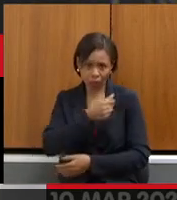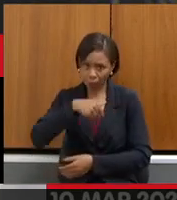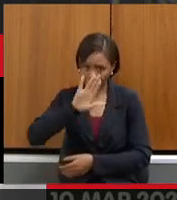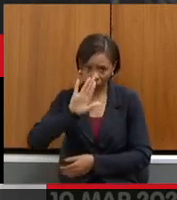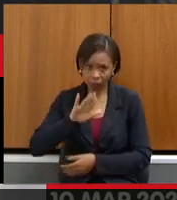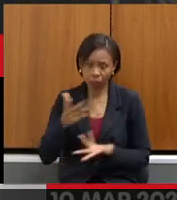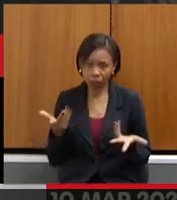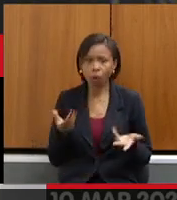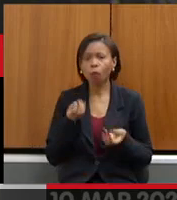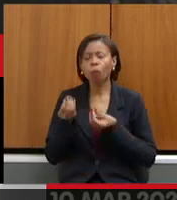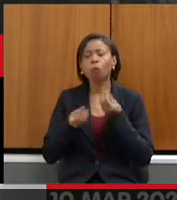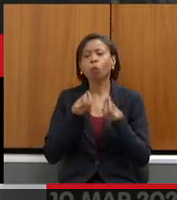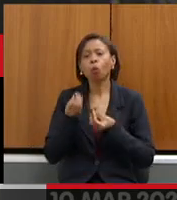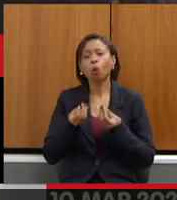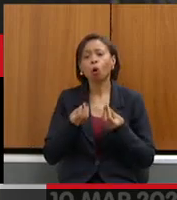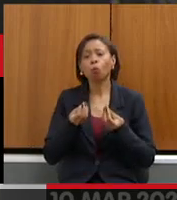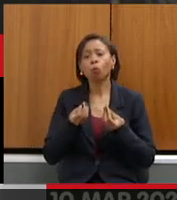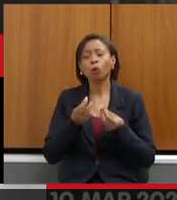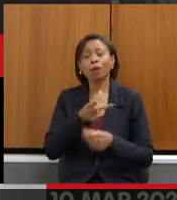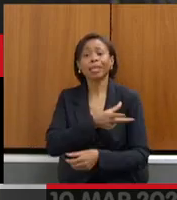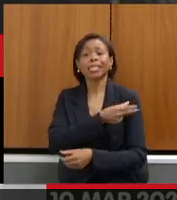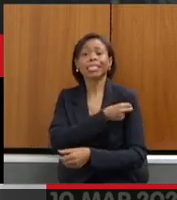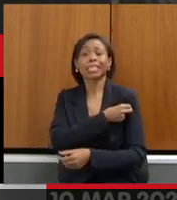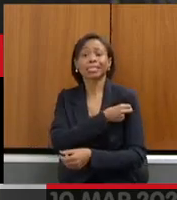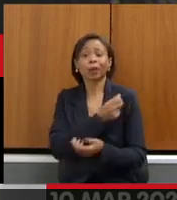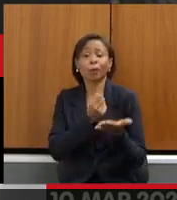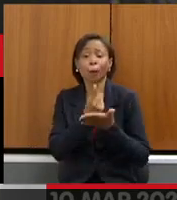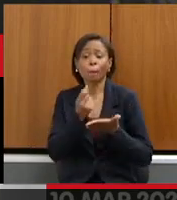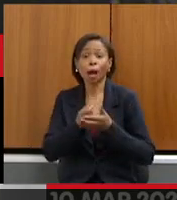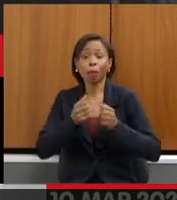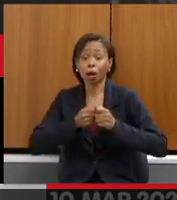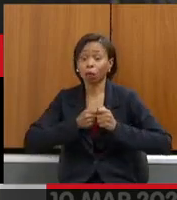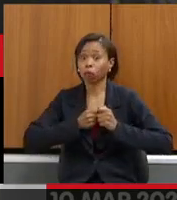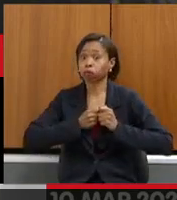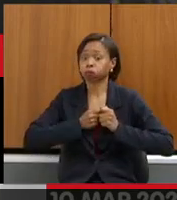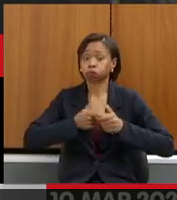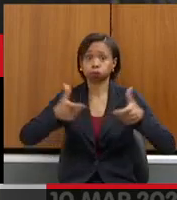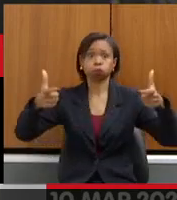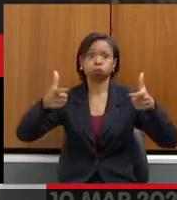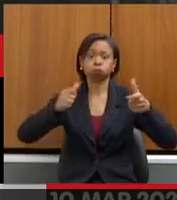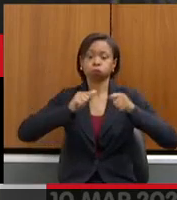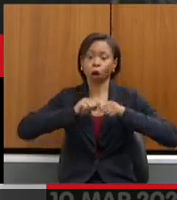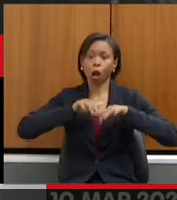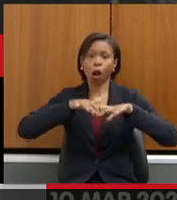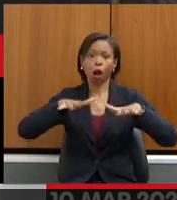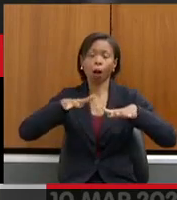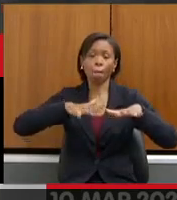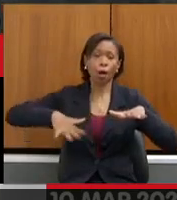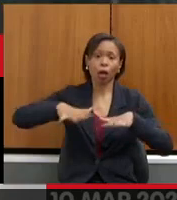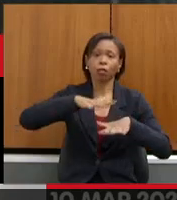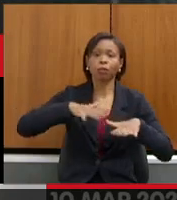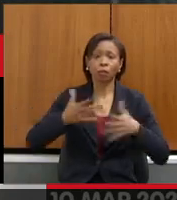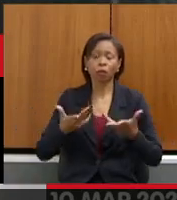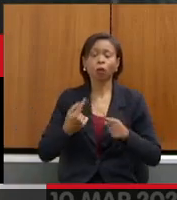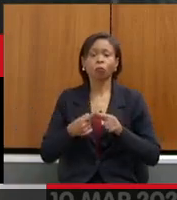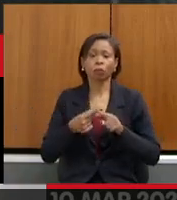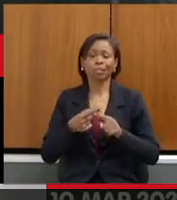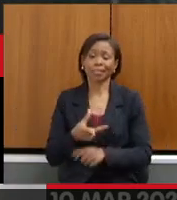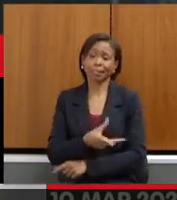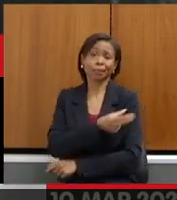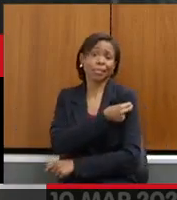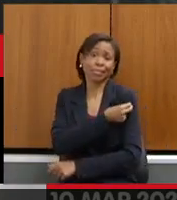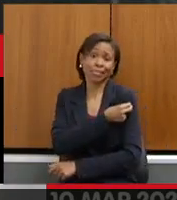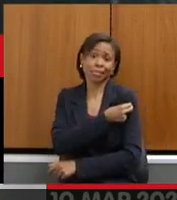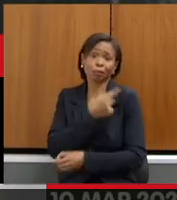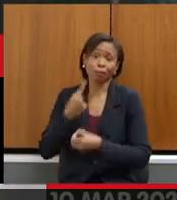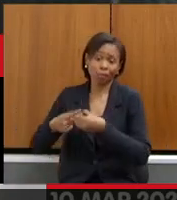obter mos a vacinação em massa as vacinas que estão chegando nos municípios não estão é o